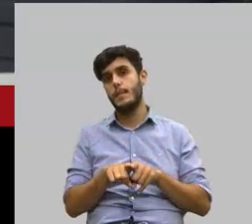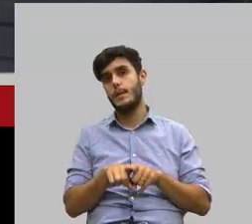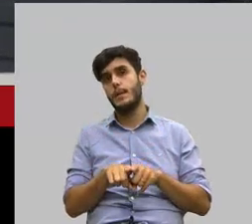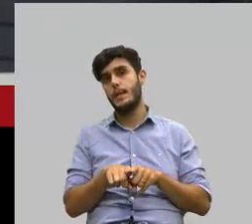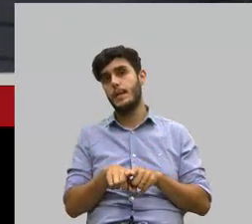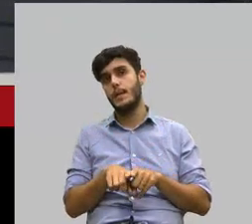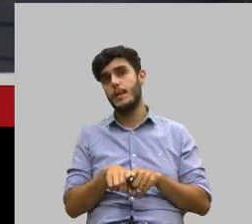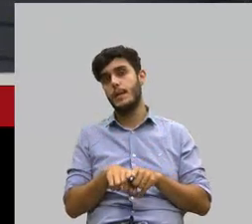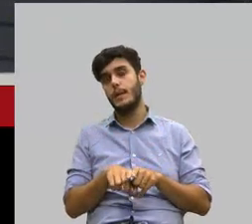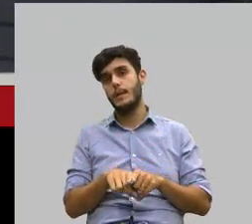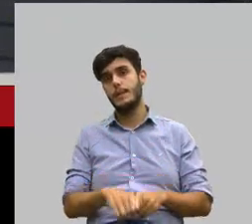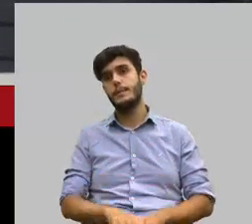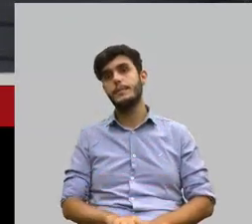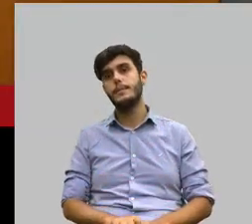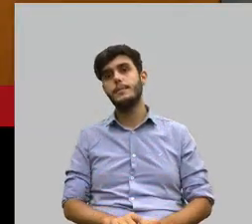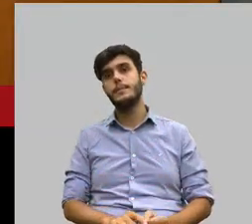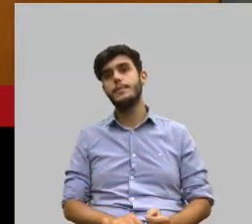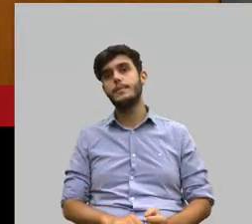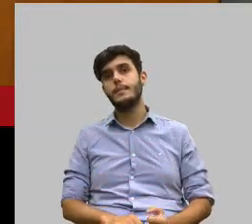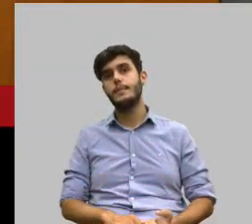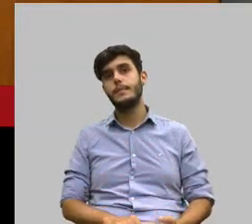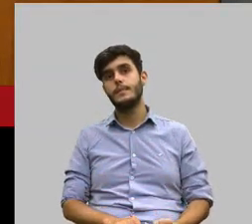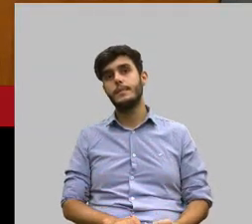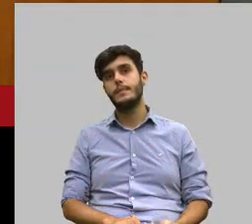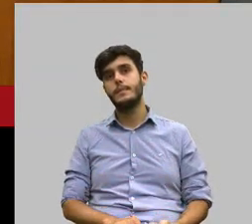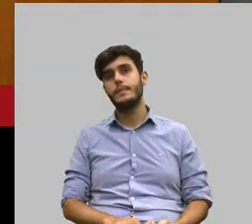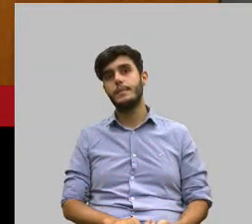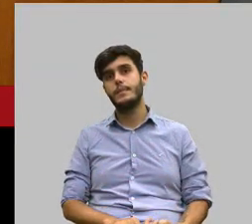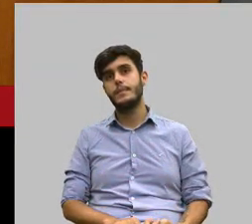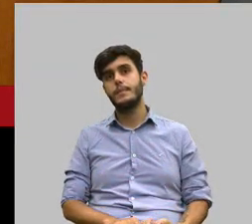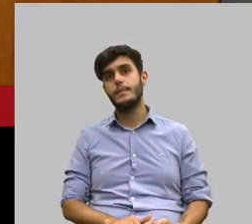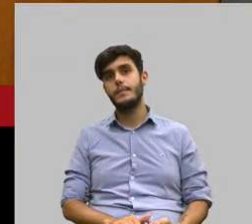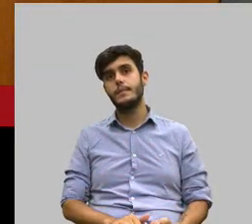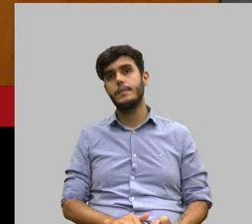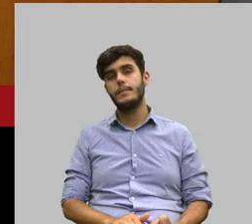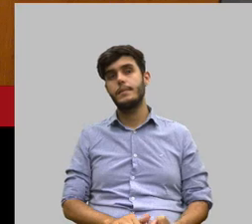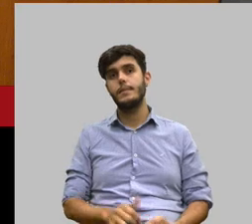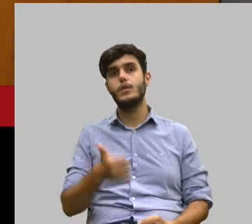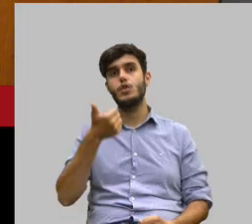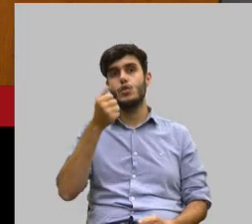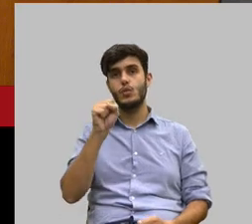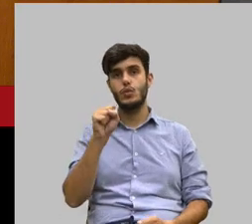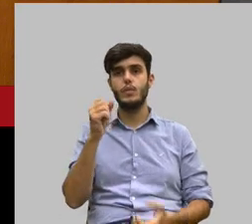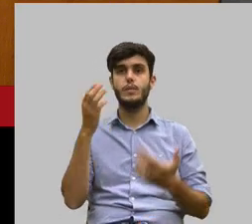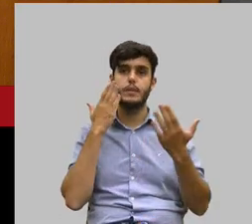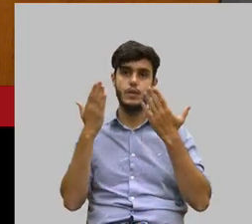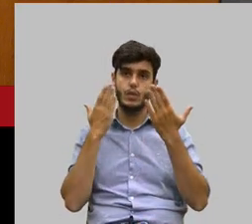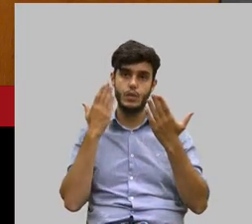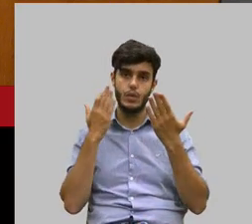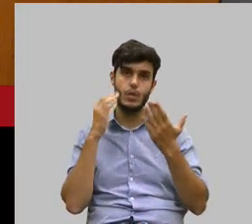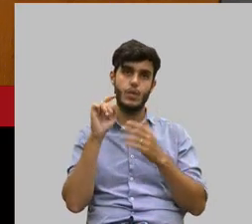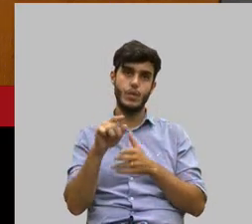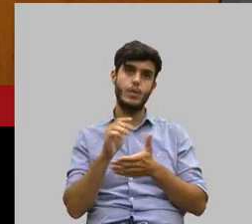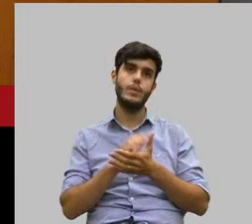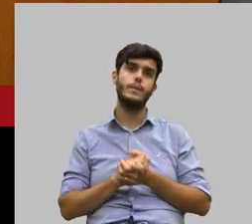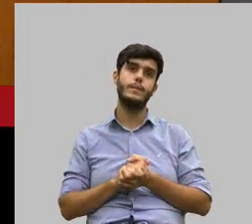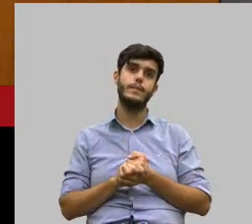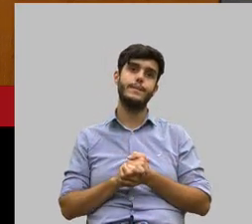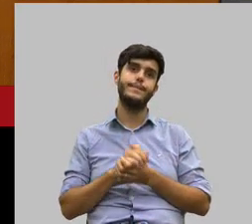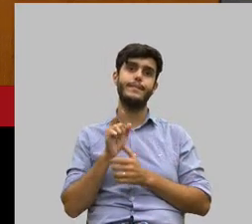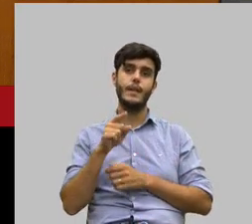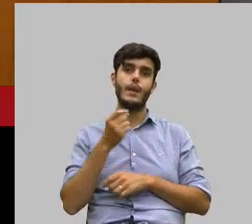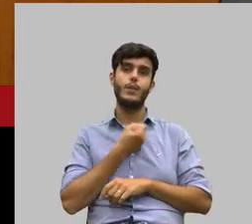passar os dados aqui temos 18 psicólogos então o número é